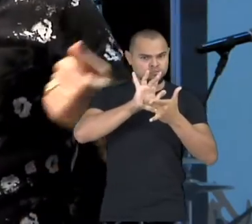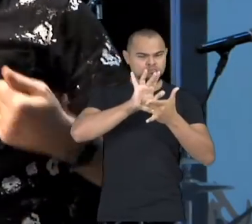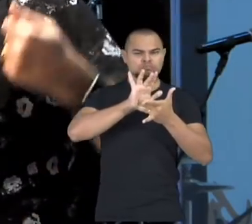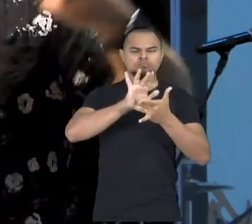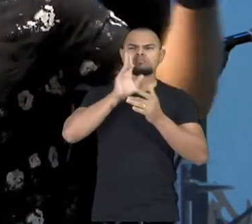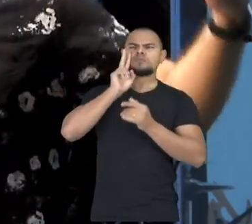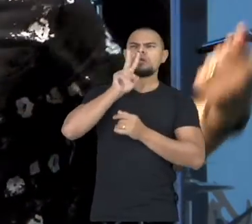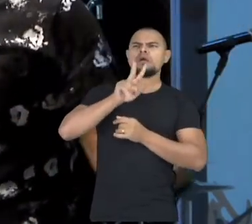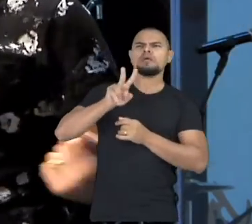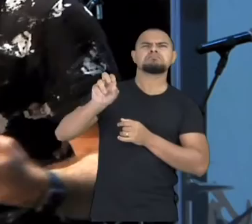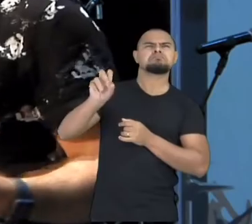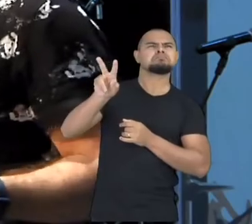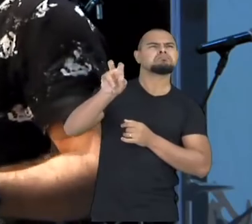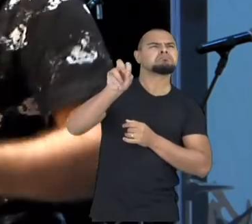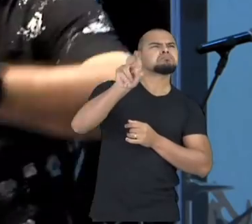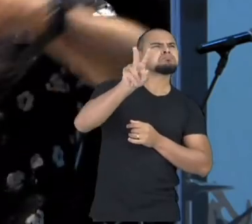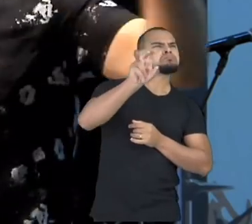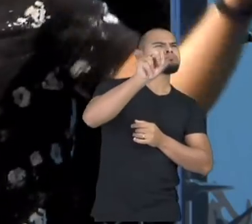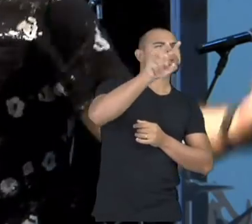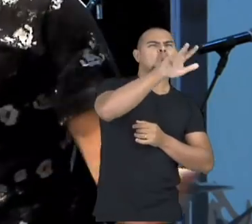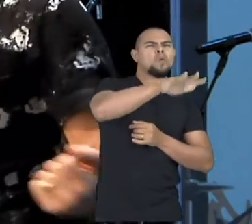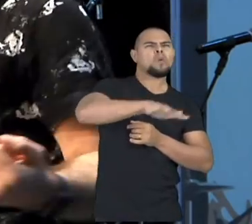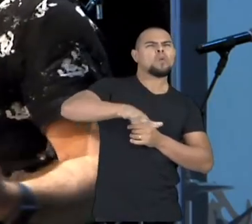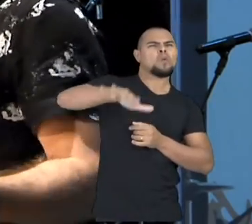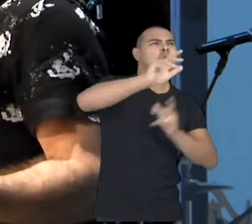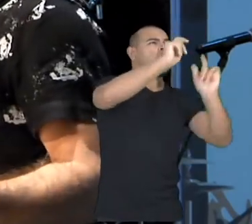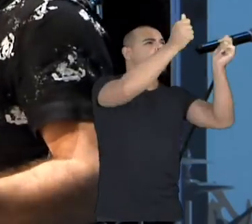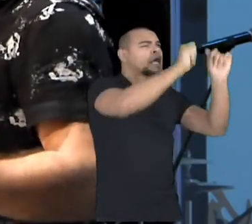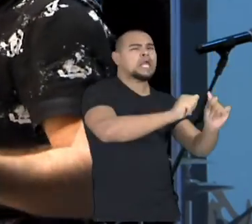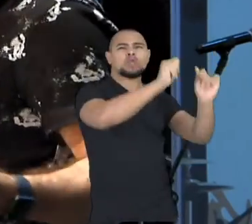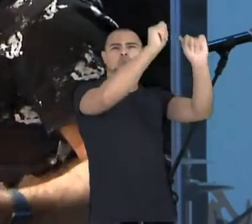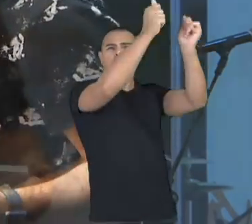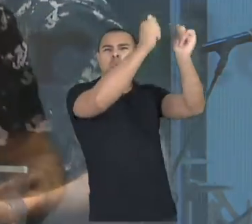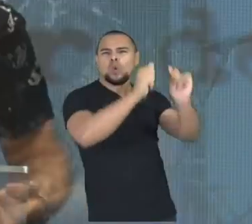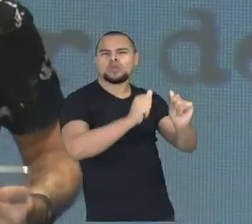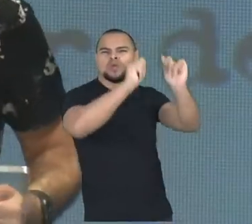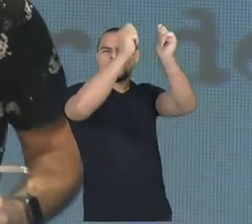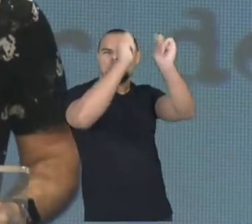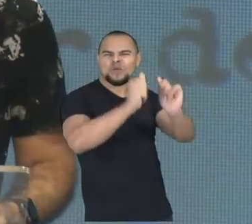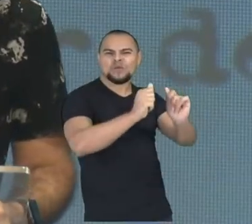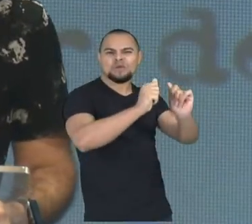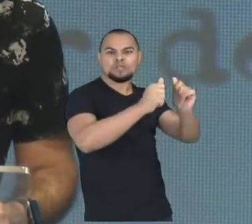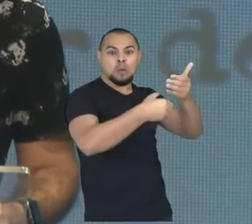para aquele lugar, né, com vários deuses feitos pelas mãos humanas,